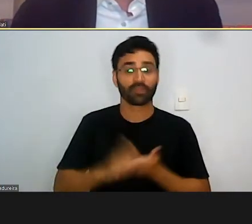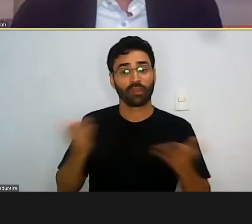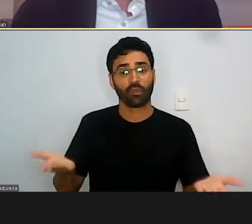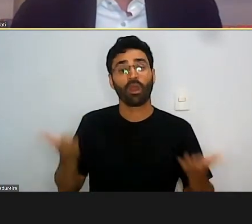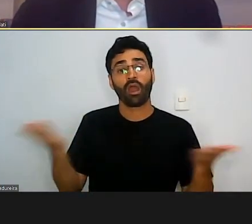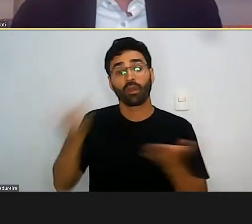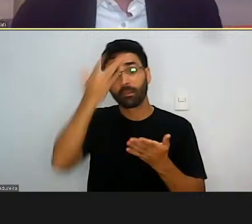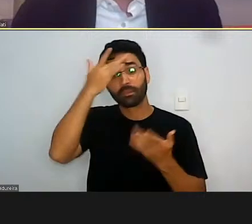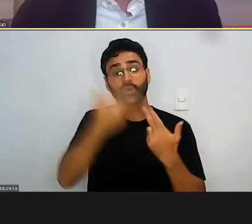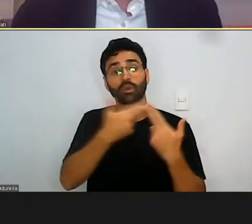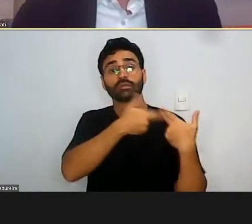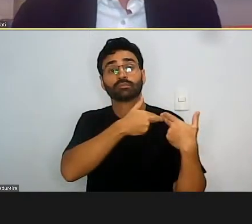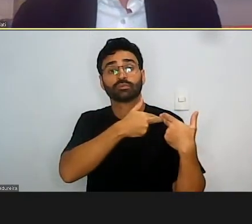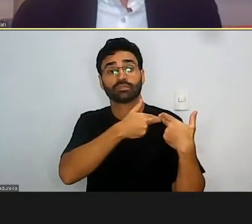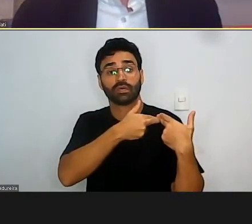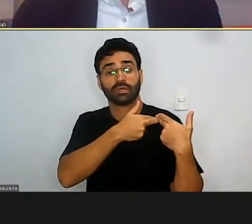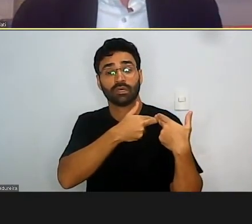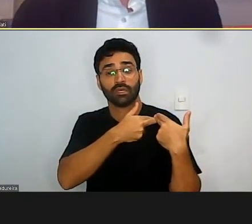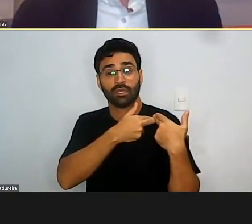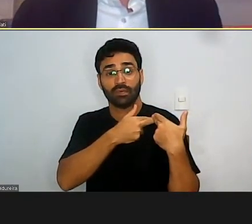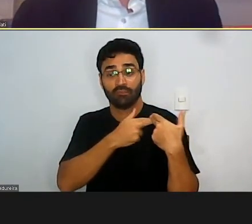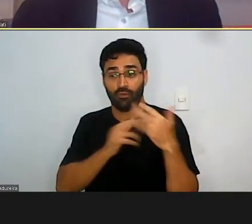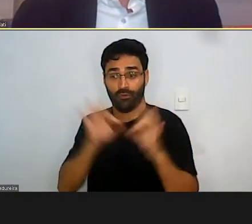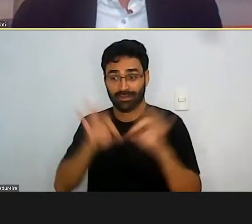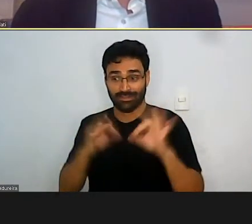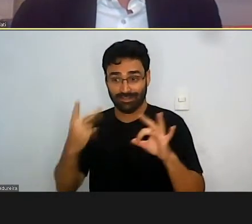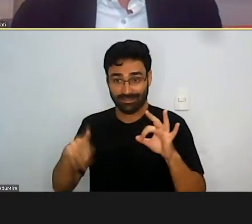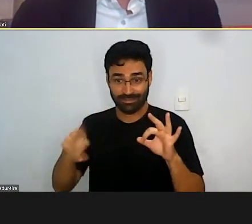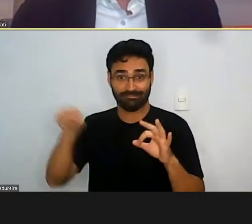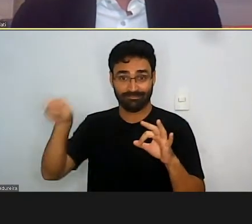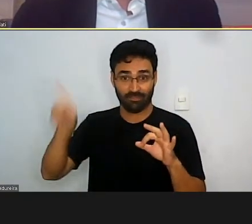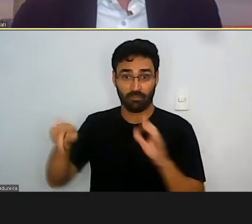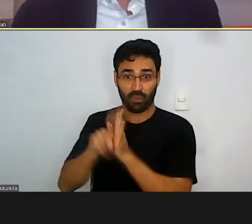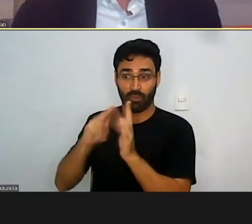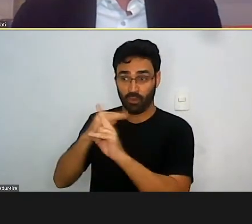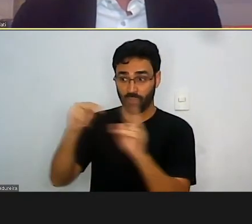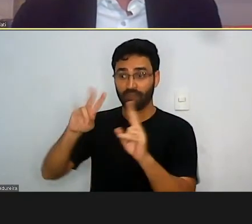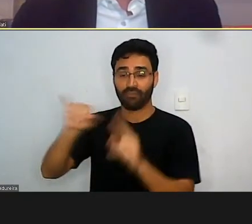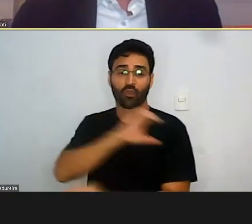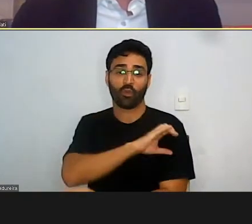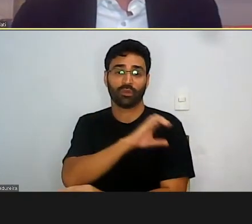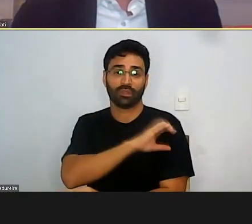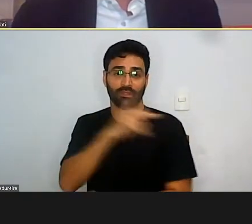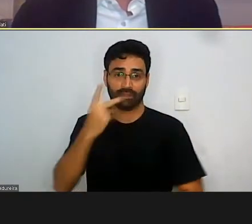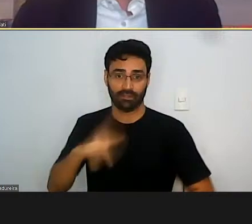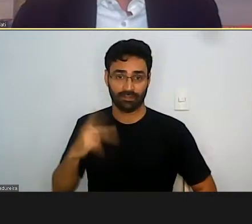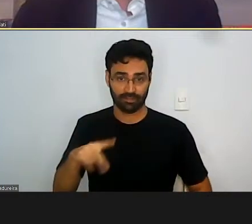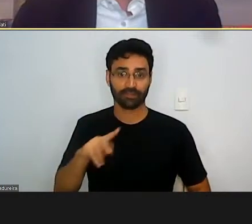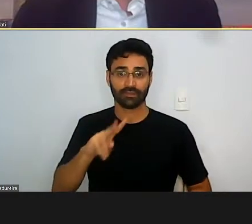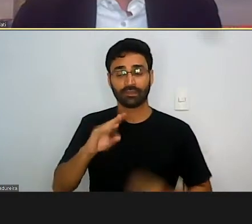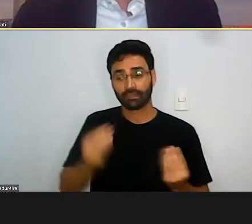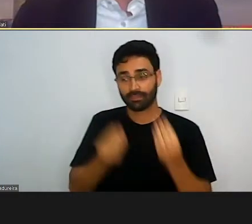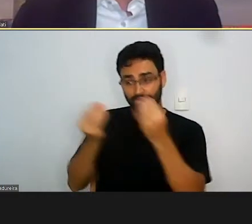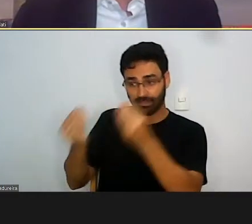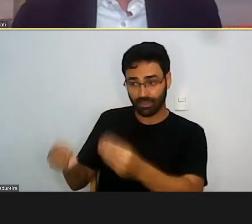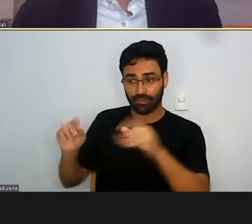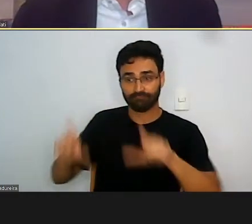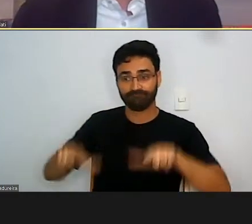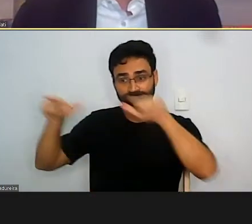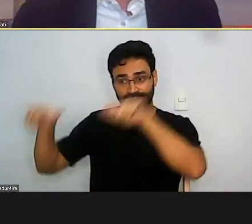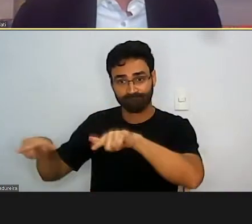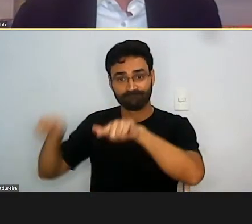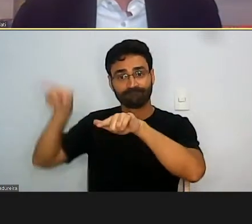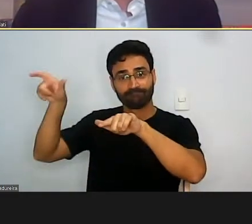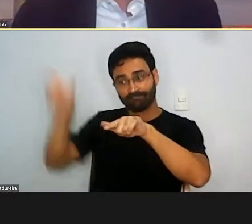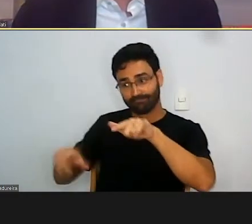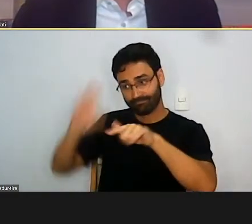da Universidade de Brasília, né, que vão coordenar aqui essa sessão de outorga do título de doutor honoris causa ao